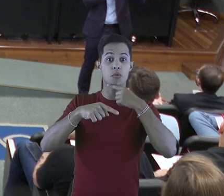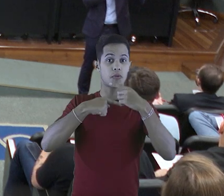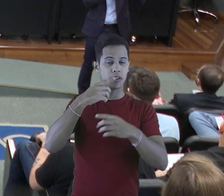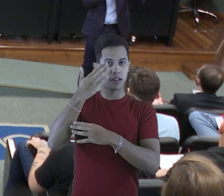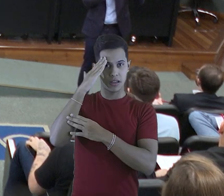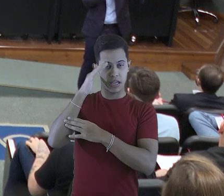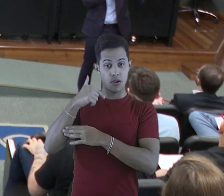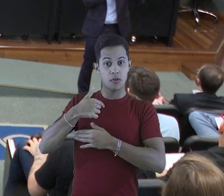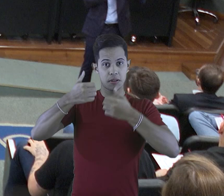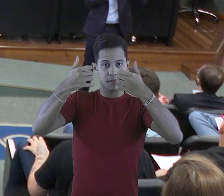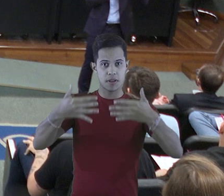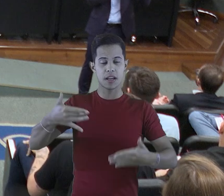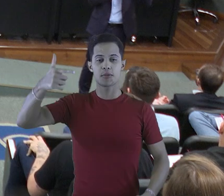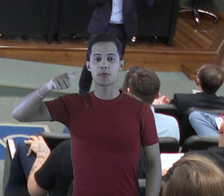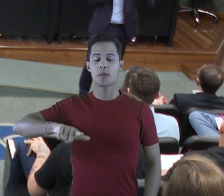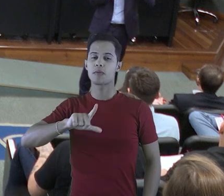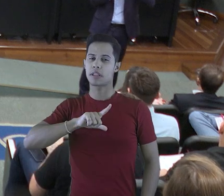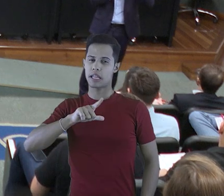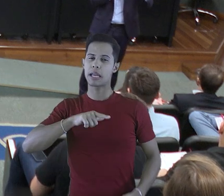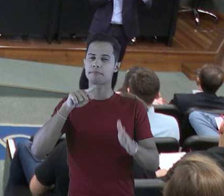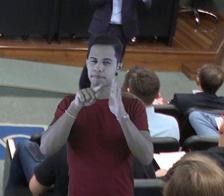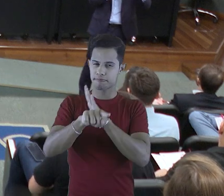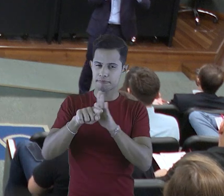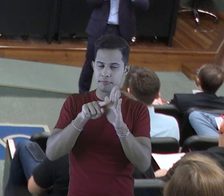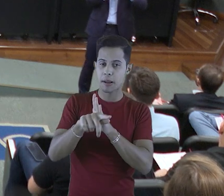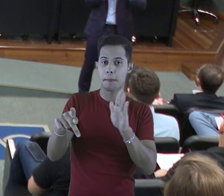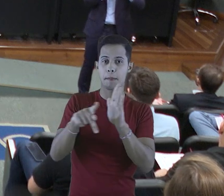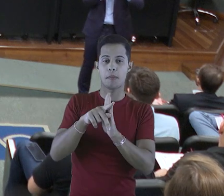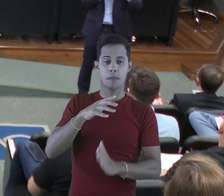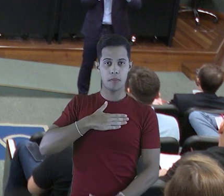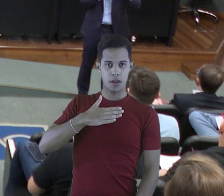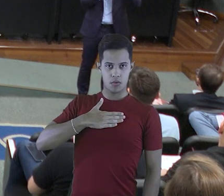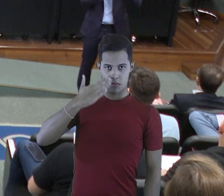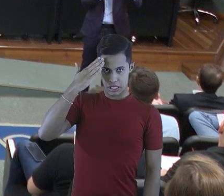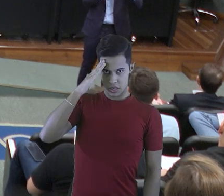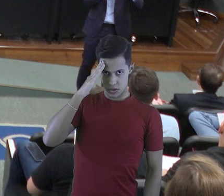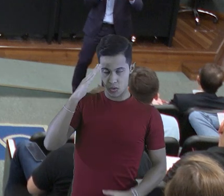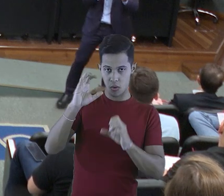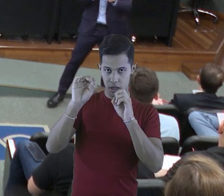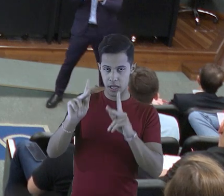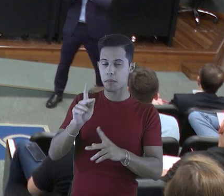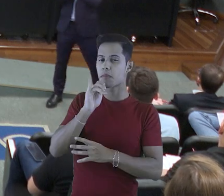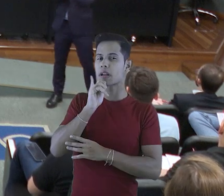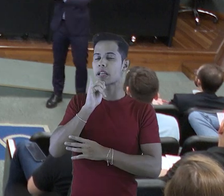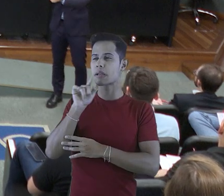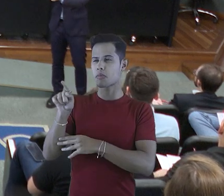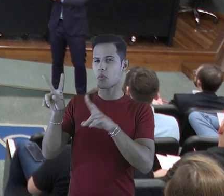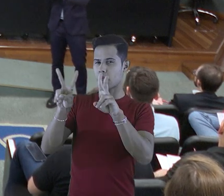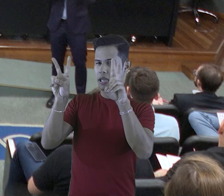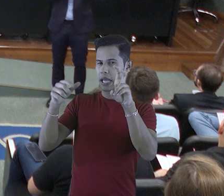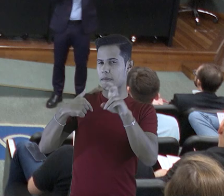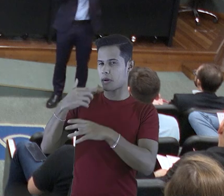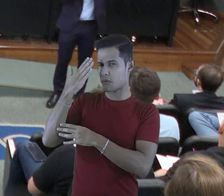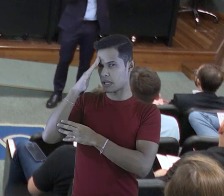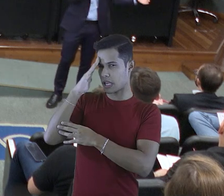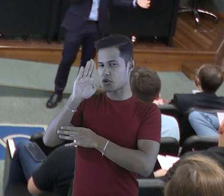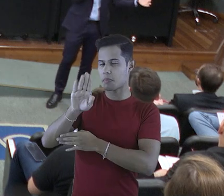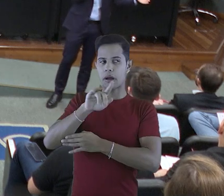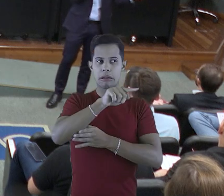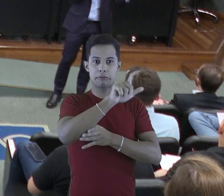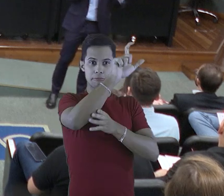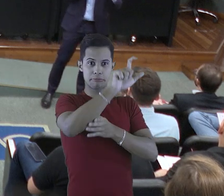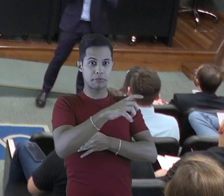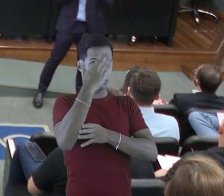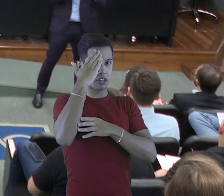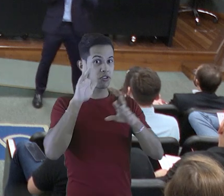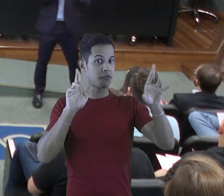há uma dúvida do entendimento, então é importante frisar isso. Porque tem questões que são do meu entendimento. Daí eu vou falar, pessoal, aqui eu entendo isso, mas tem gente que entende o